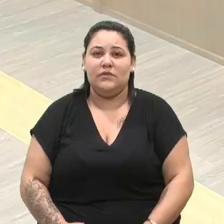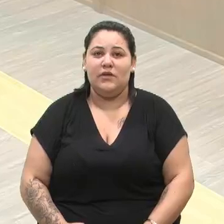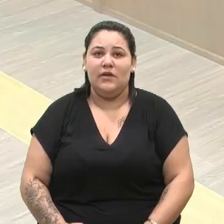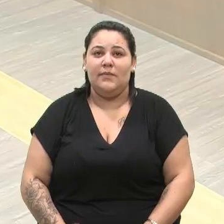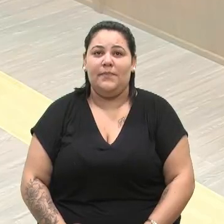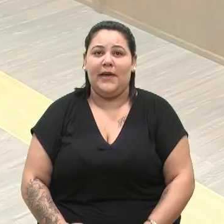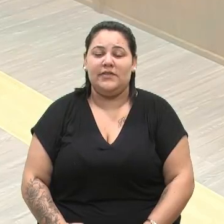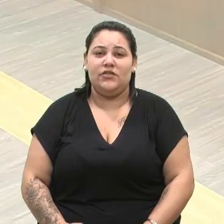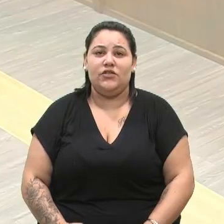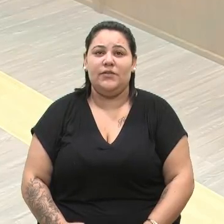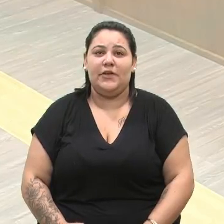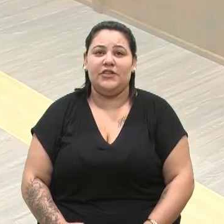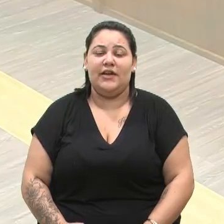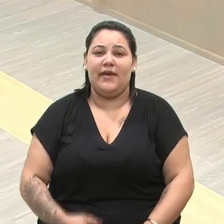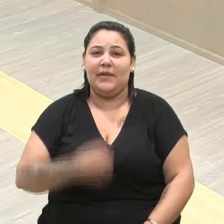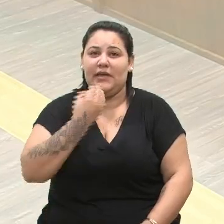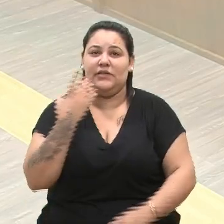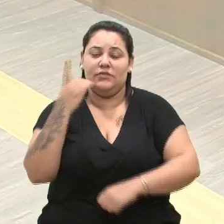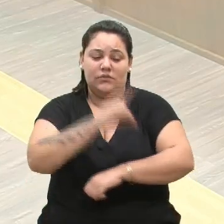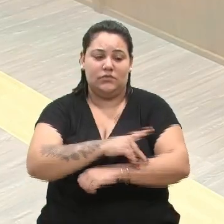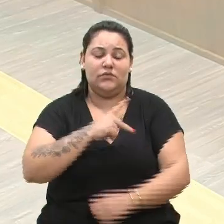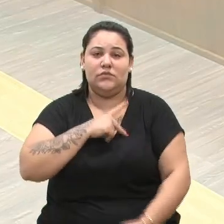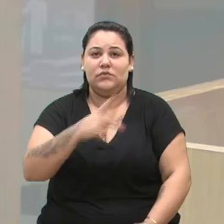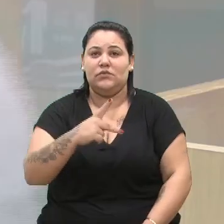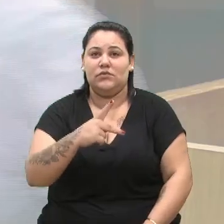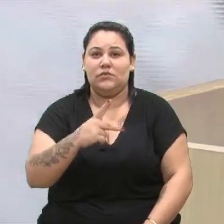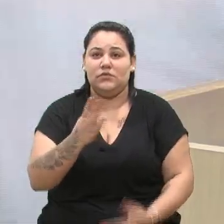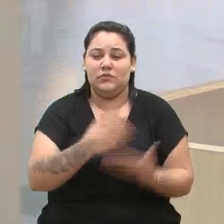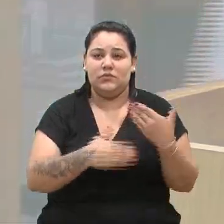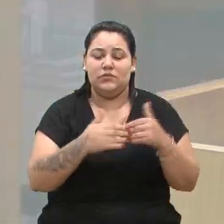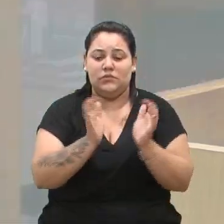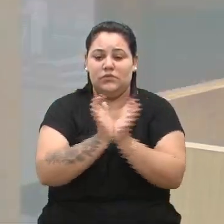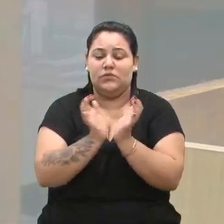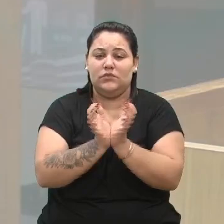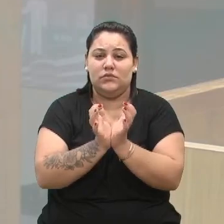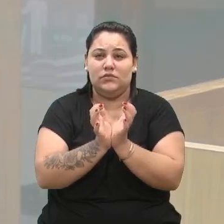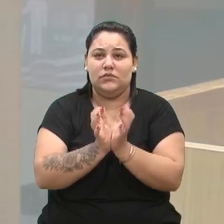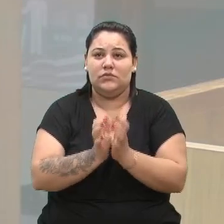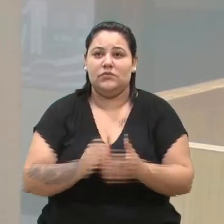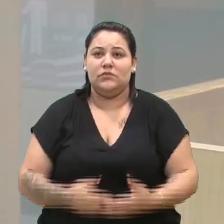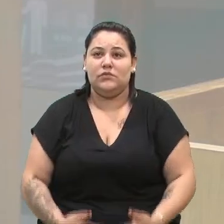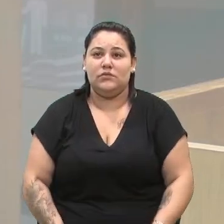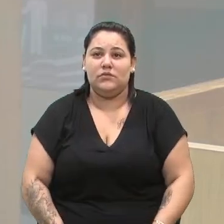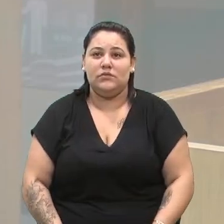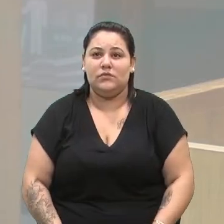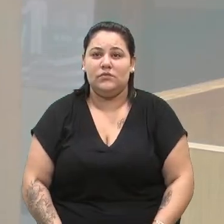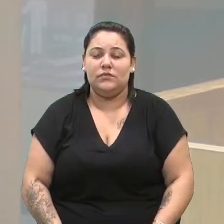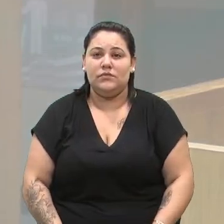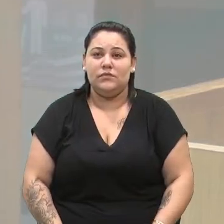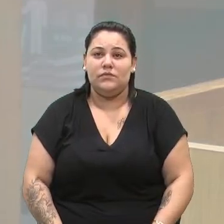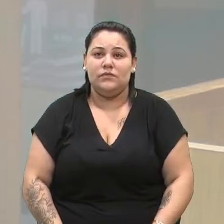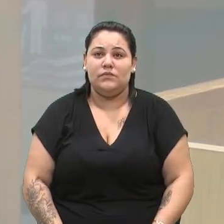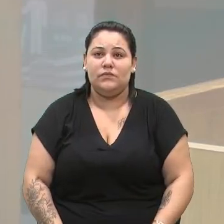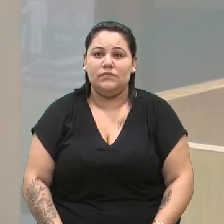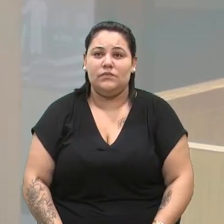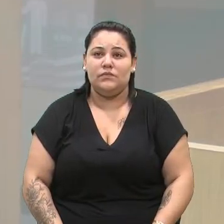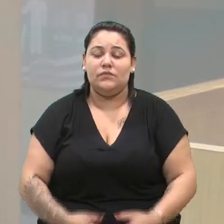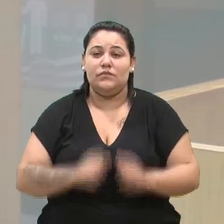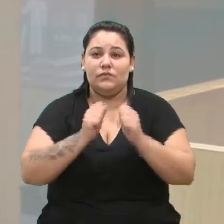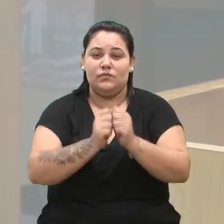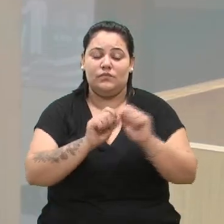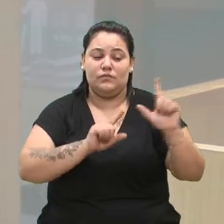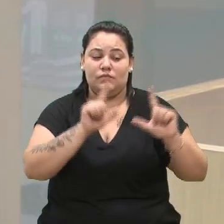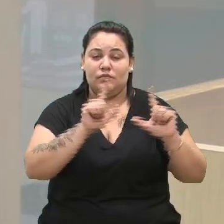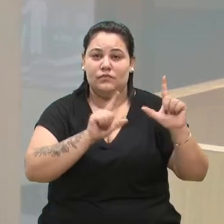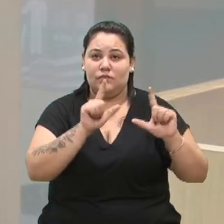Bom dia, presidente. Bom dia, nobres colegas. Quero saudar o pessoal que está em casa, através da TV Câmara,